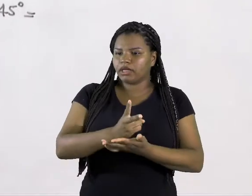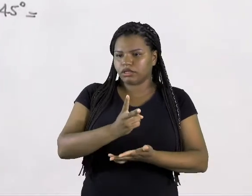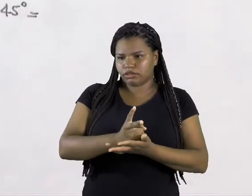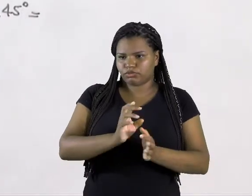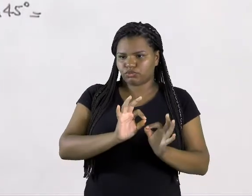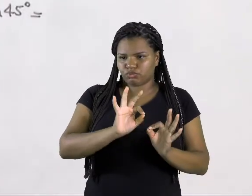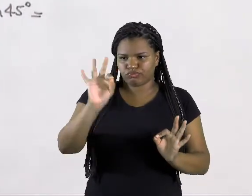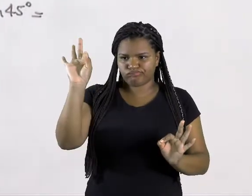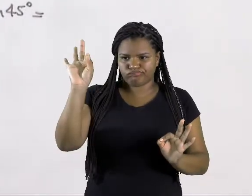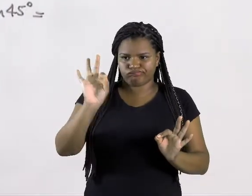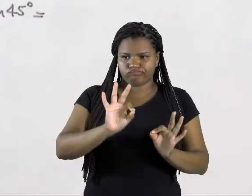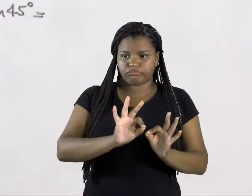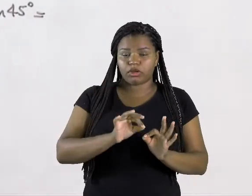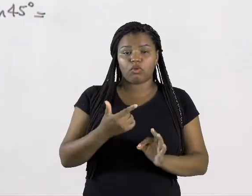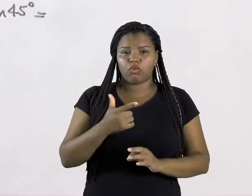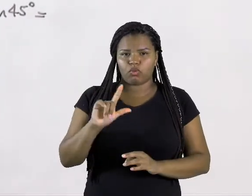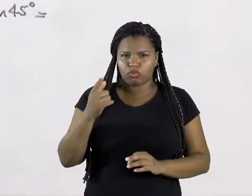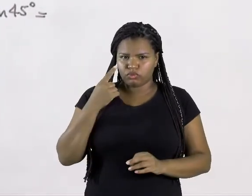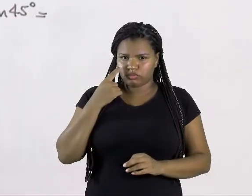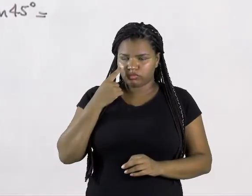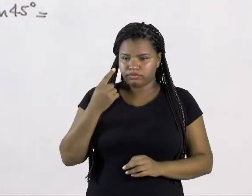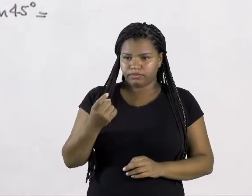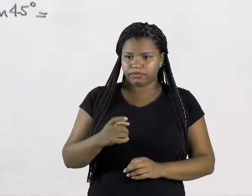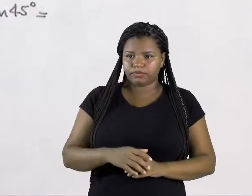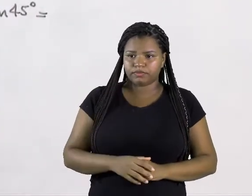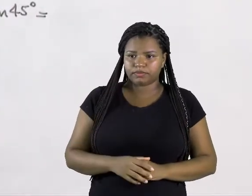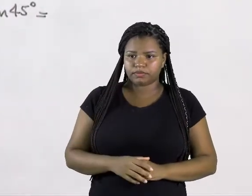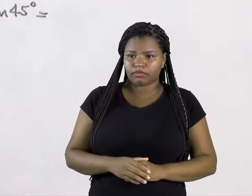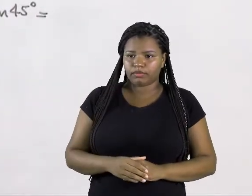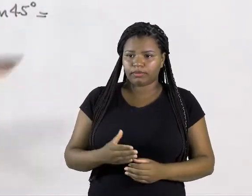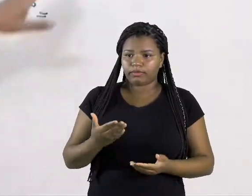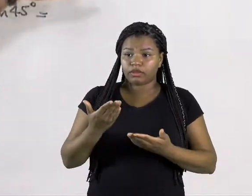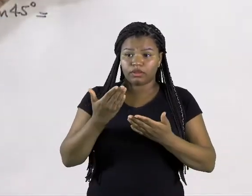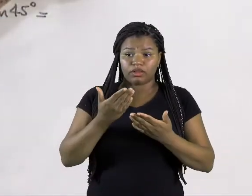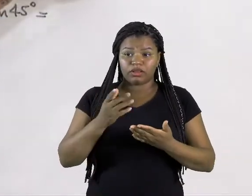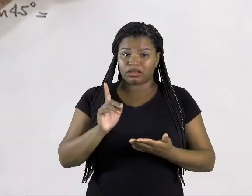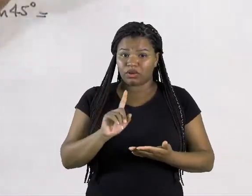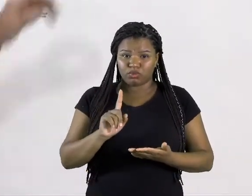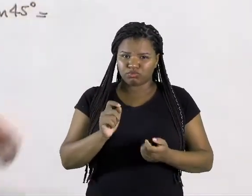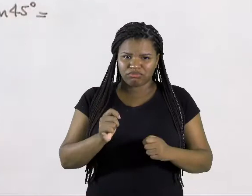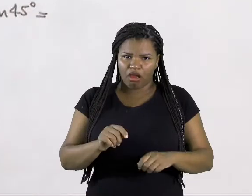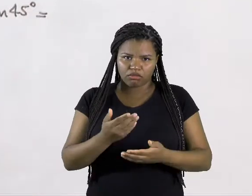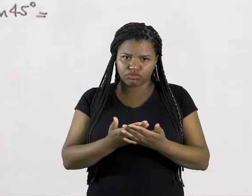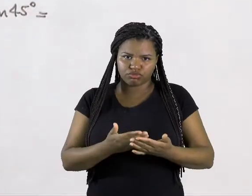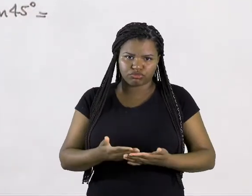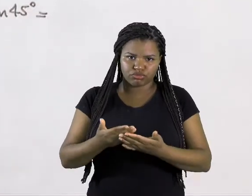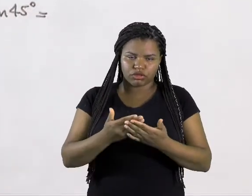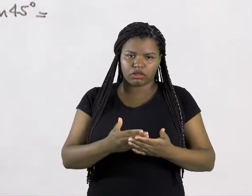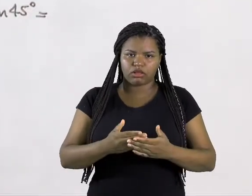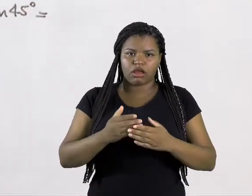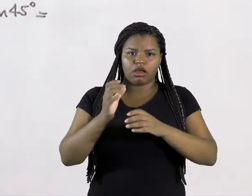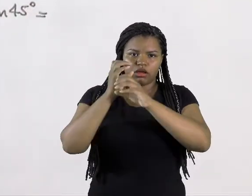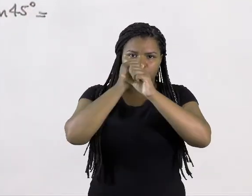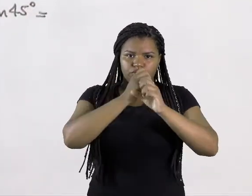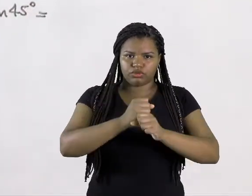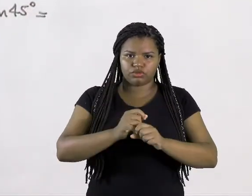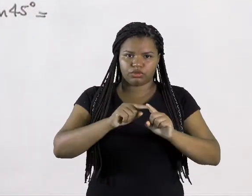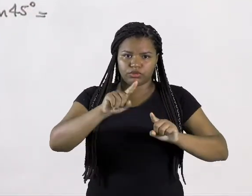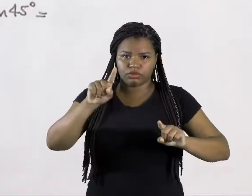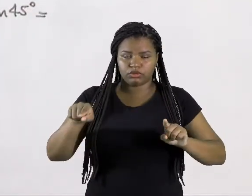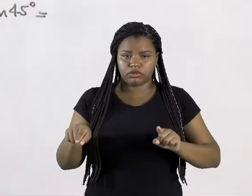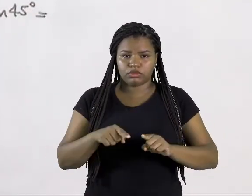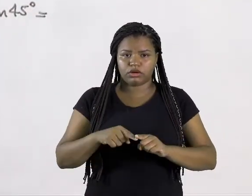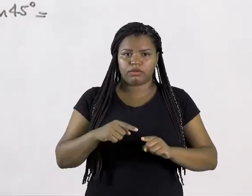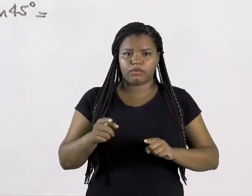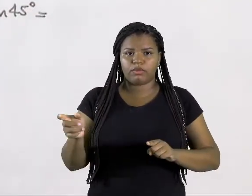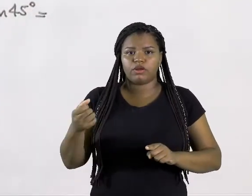outra observação que eu quero fazer. Não se estuda as relações trigonométricas pelo ângulo de 90 graus. Sempre pelos outros